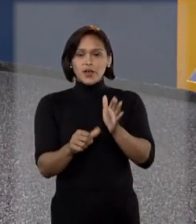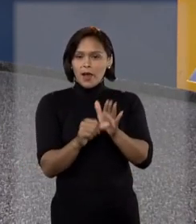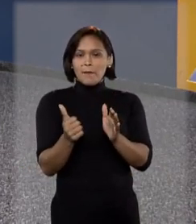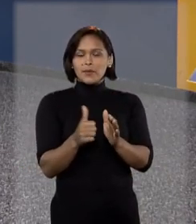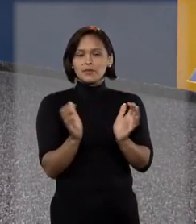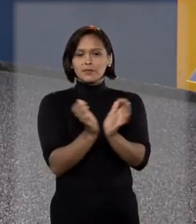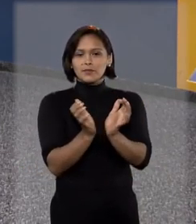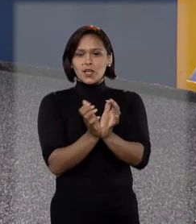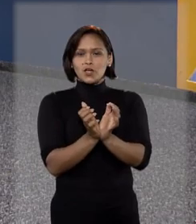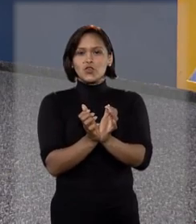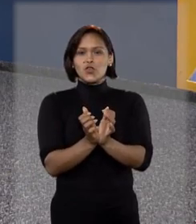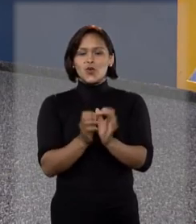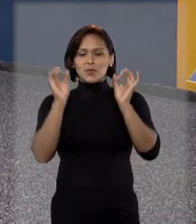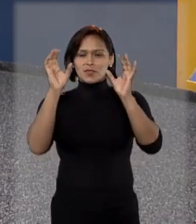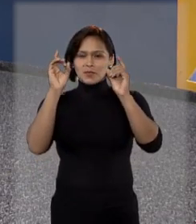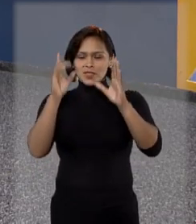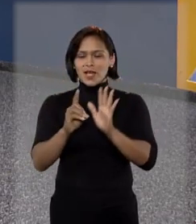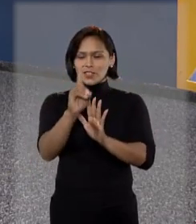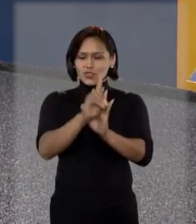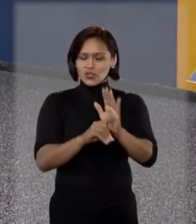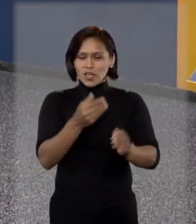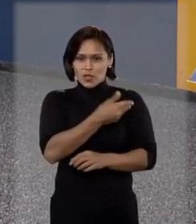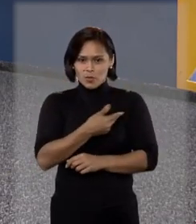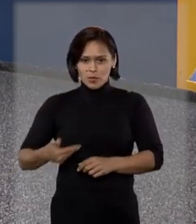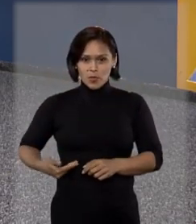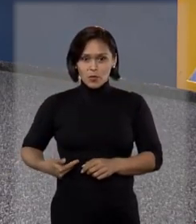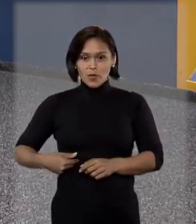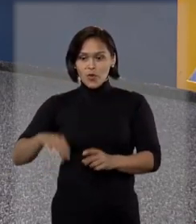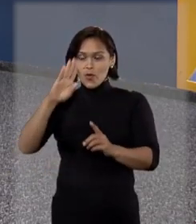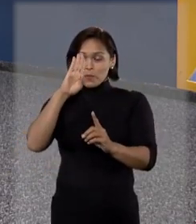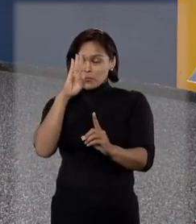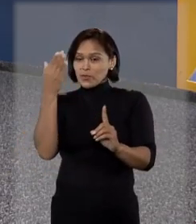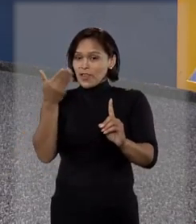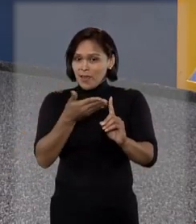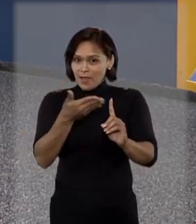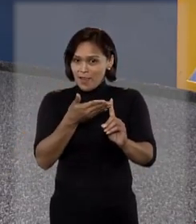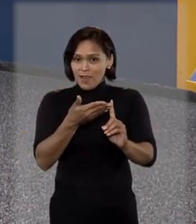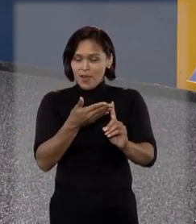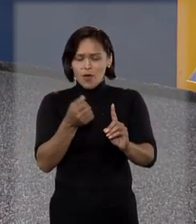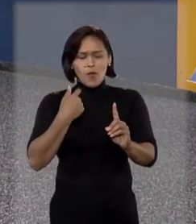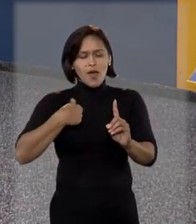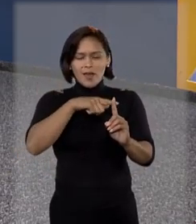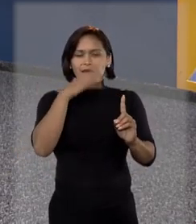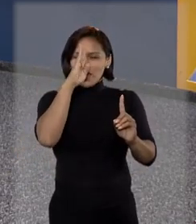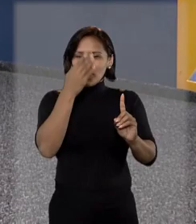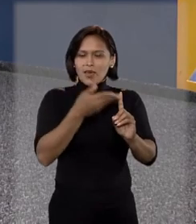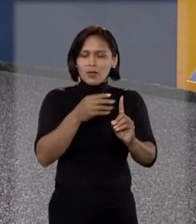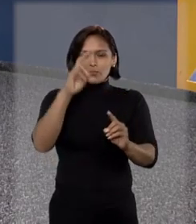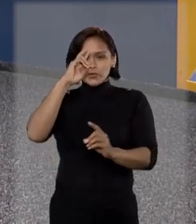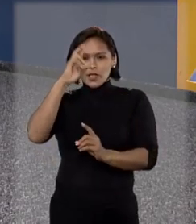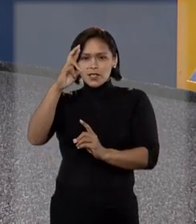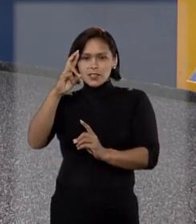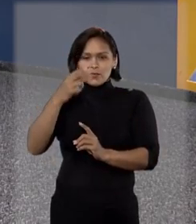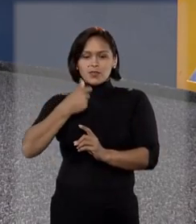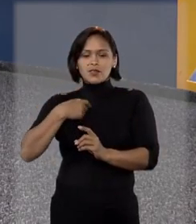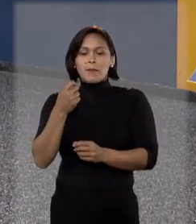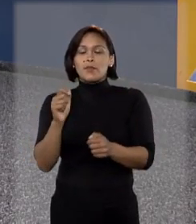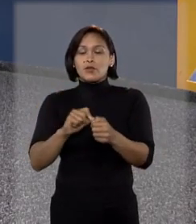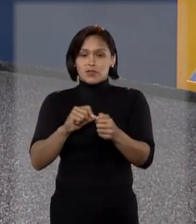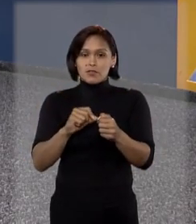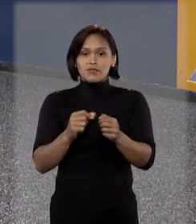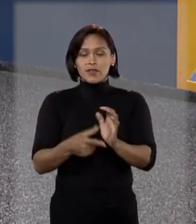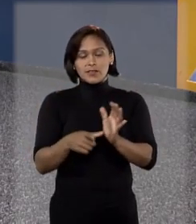turma, especializada em direito público, o colegiado decidiu que réu inimputável, aquele que não pode ser